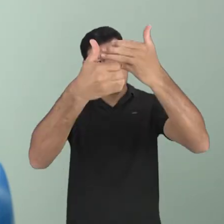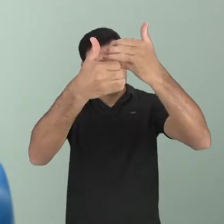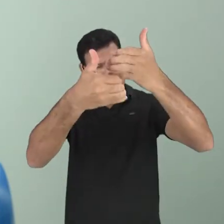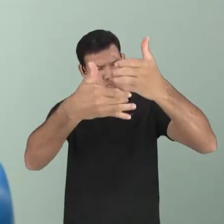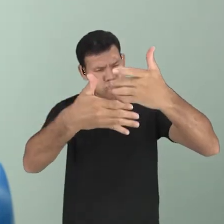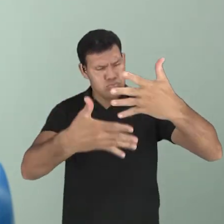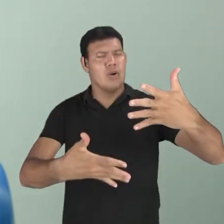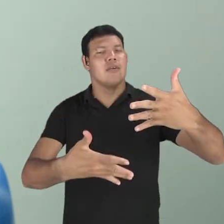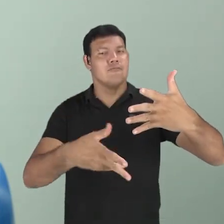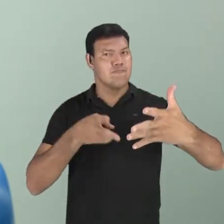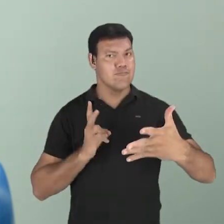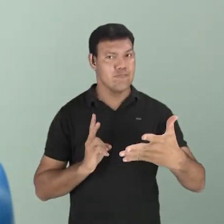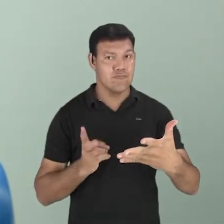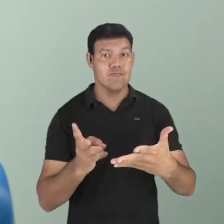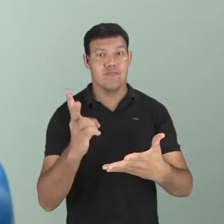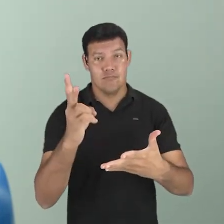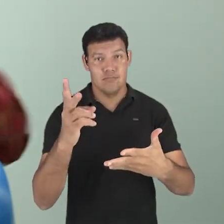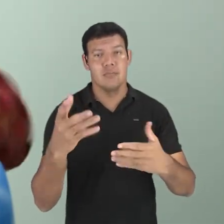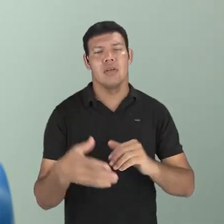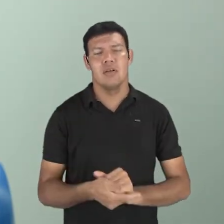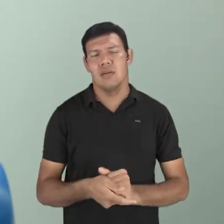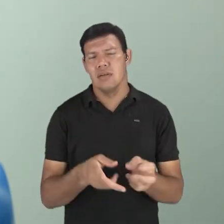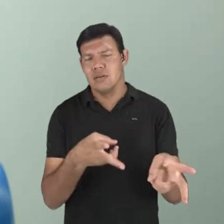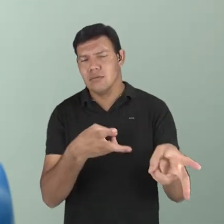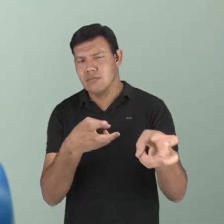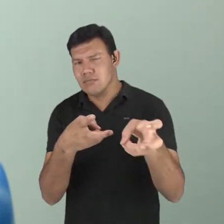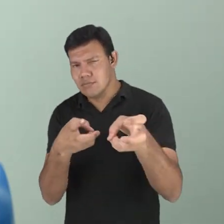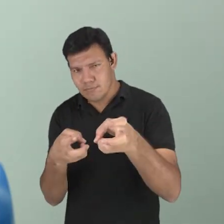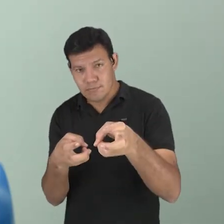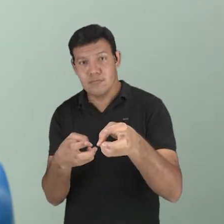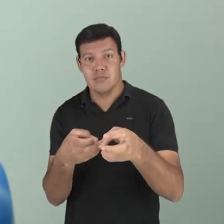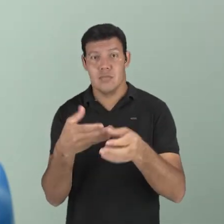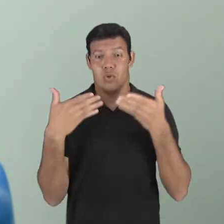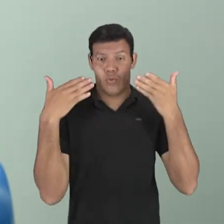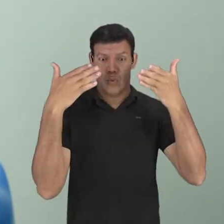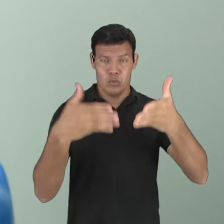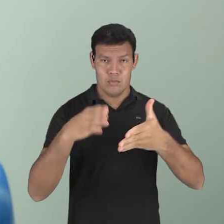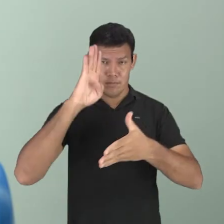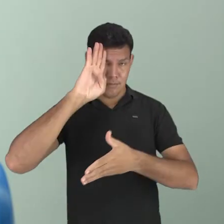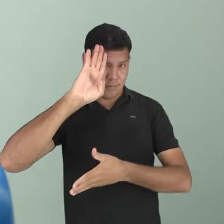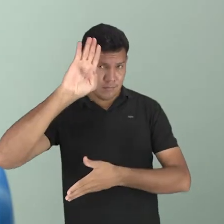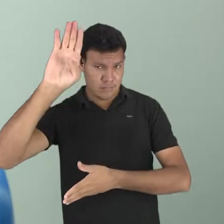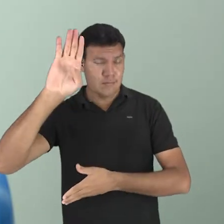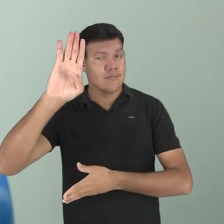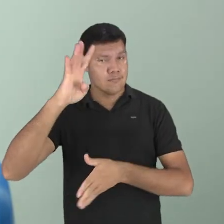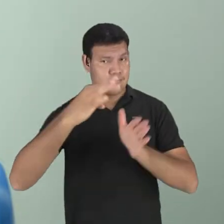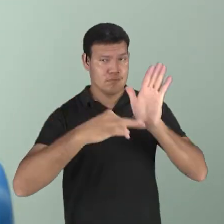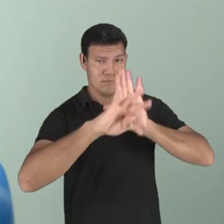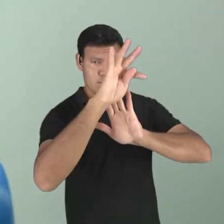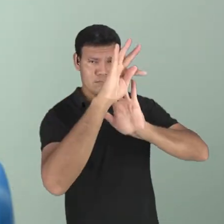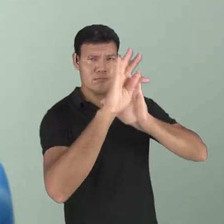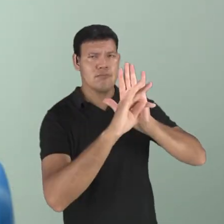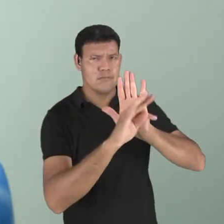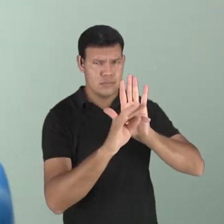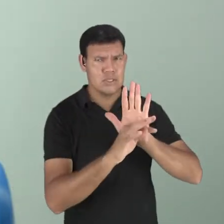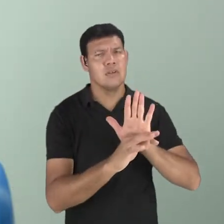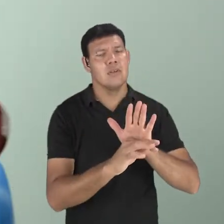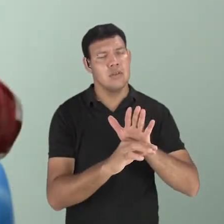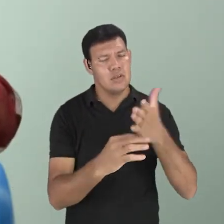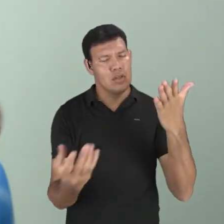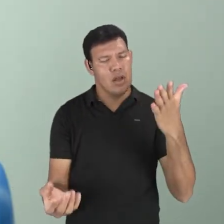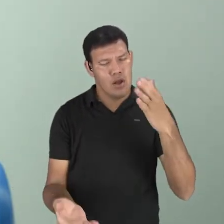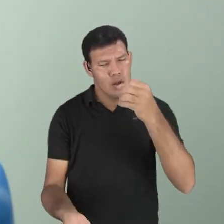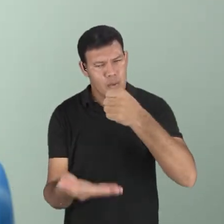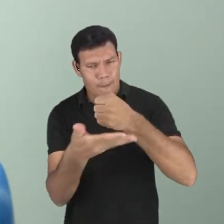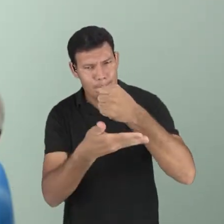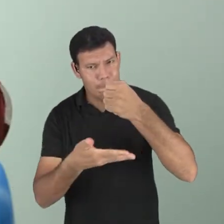todo o texto. E você vai perceber que aquela informação central ou aquela ideia central do texto, ela vai dar fundamento